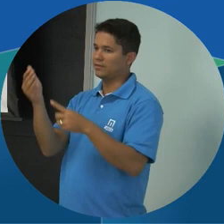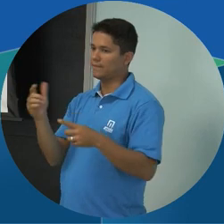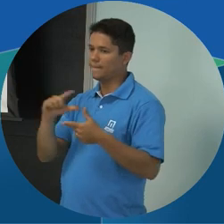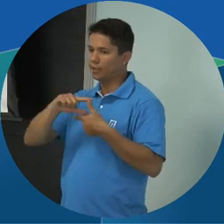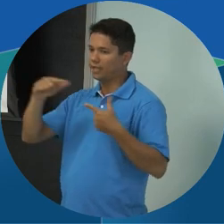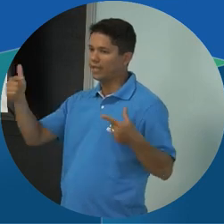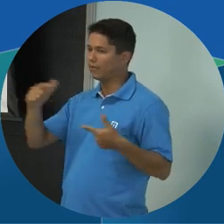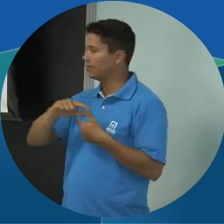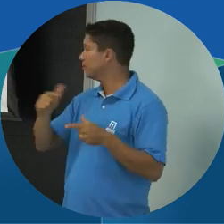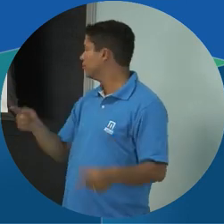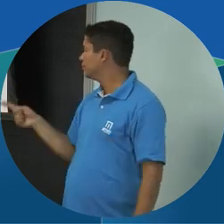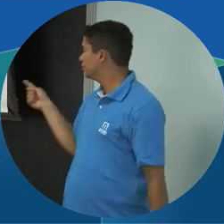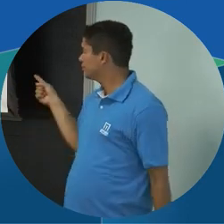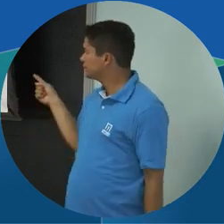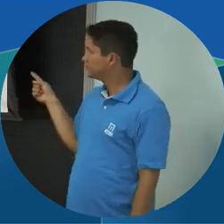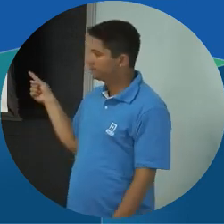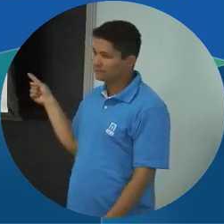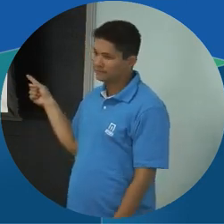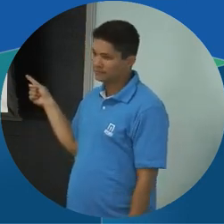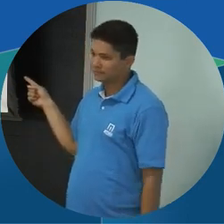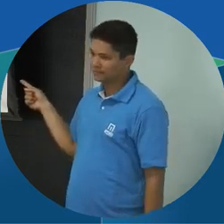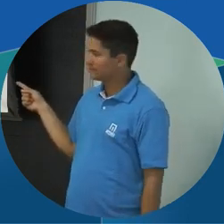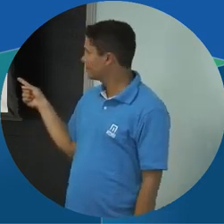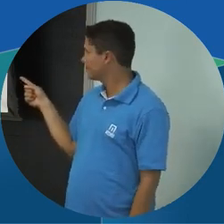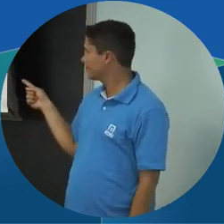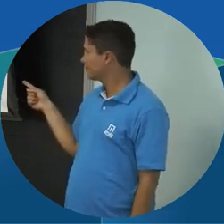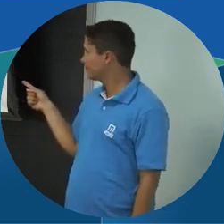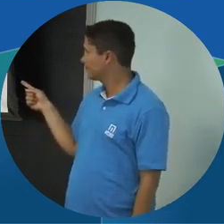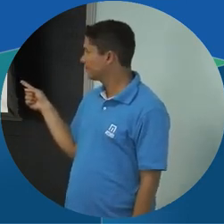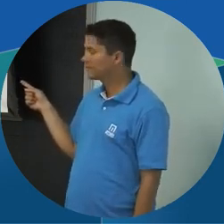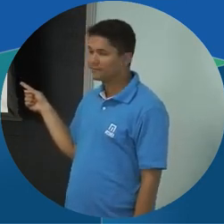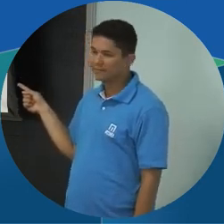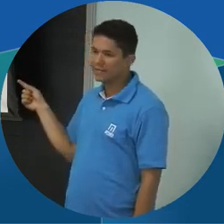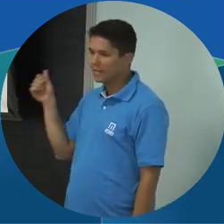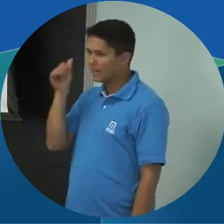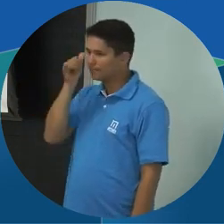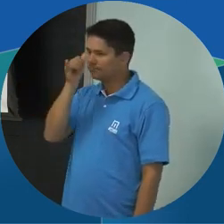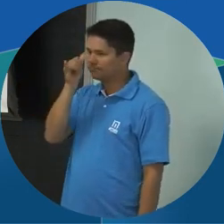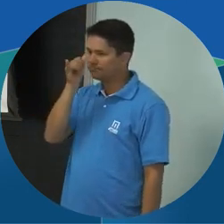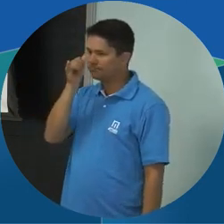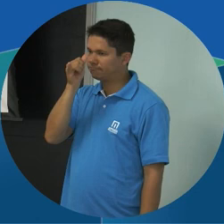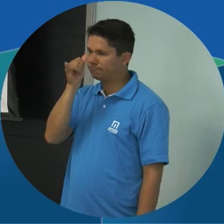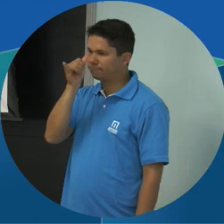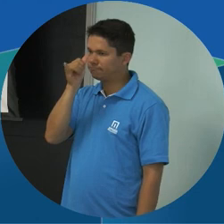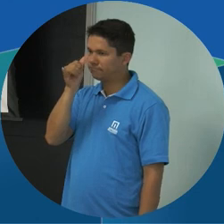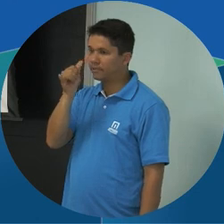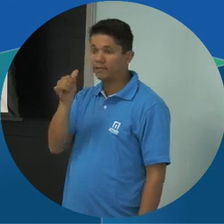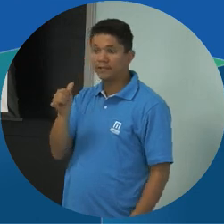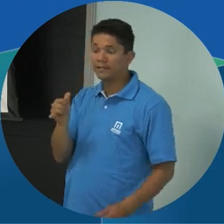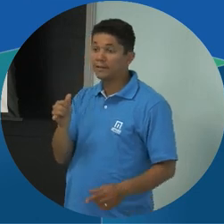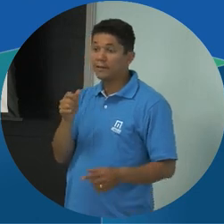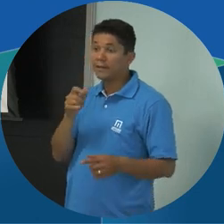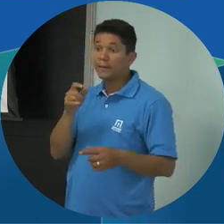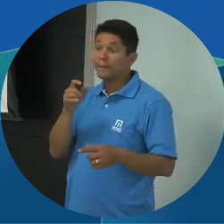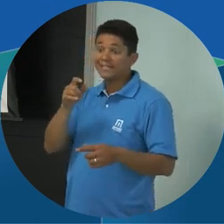pistolas elétricas. Tá? As pistolas elétricas, elas têm um tempo de resposta muito mais